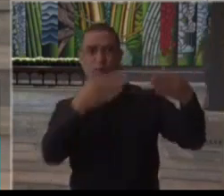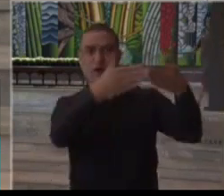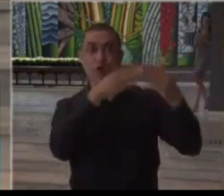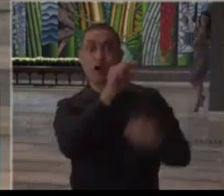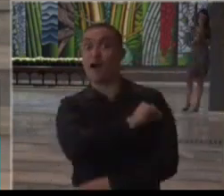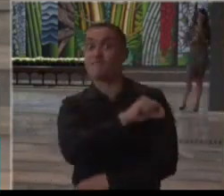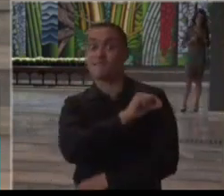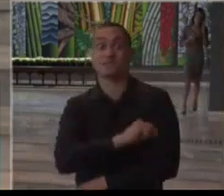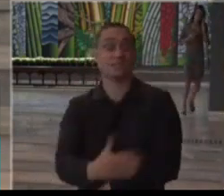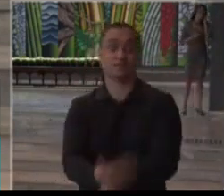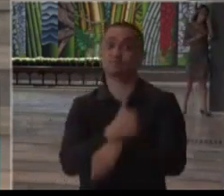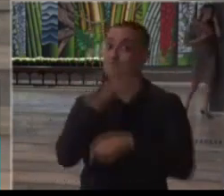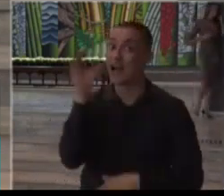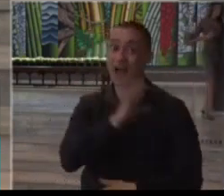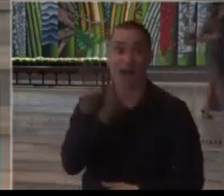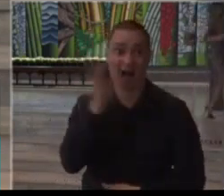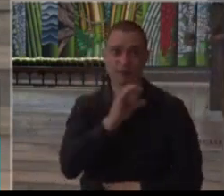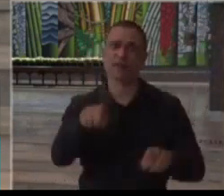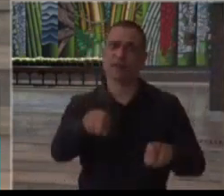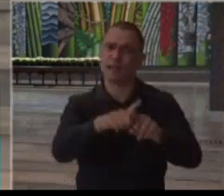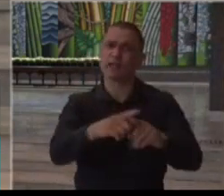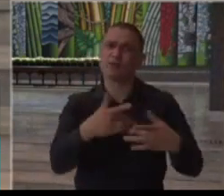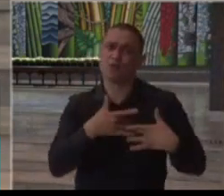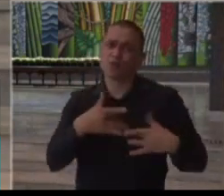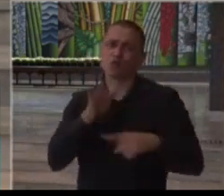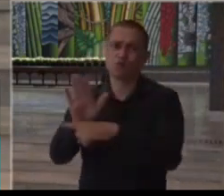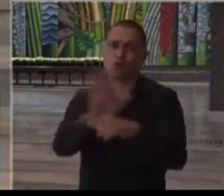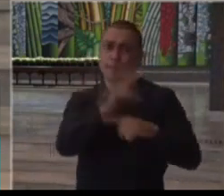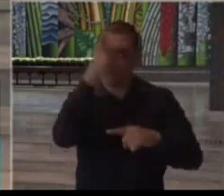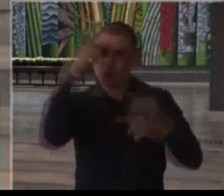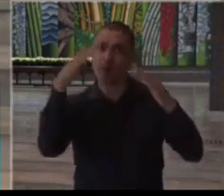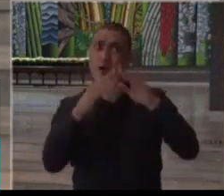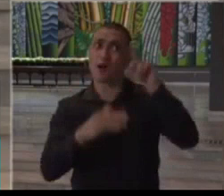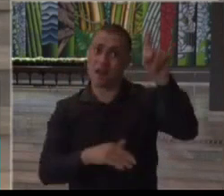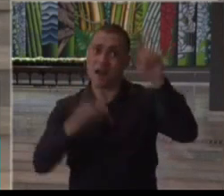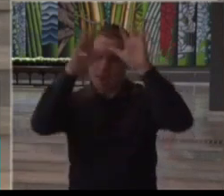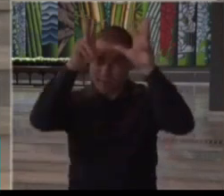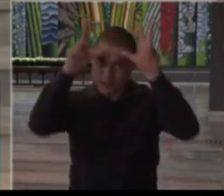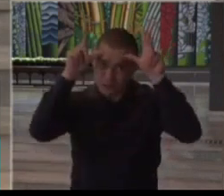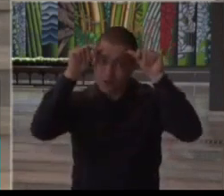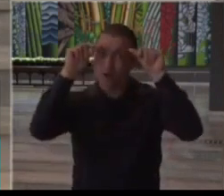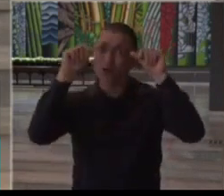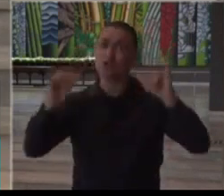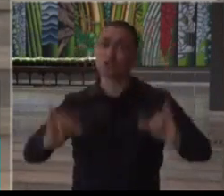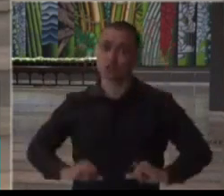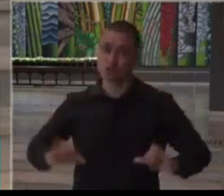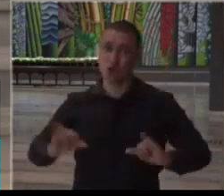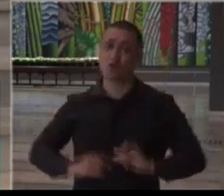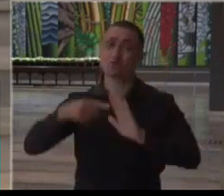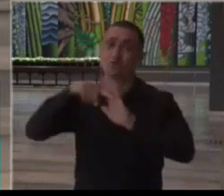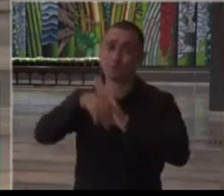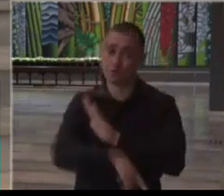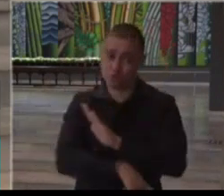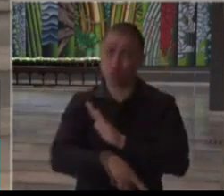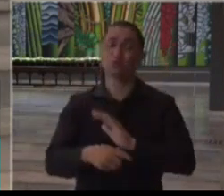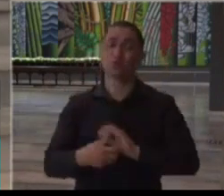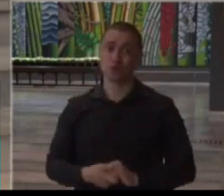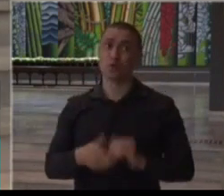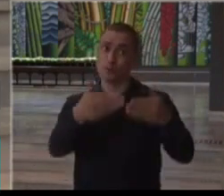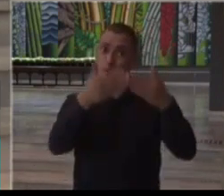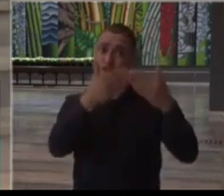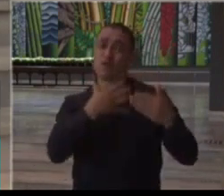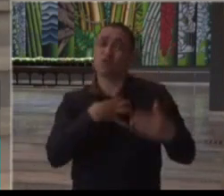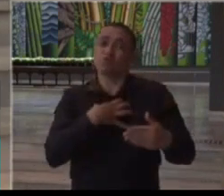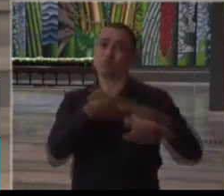Saúde, vacina já. E compaixão com os irmãos que estão no estado do Amazonas em profundo e